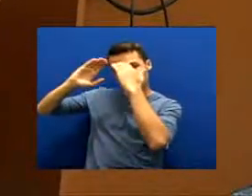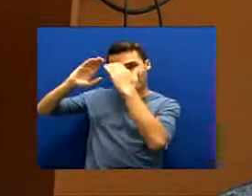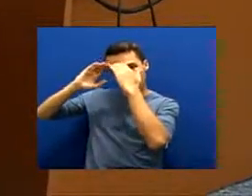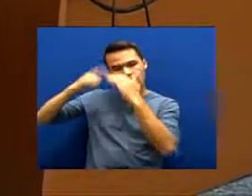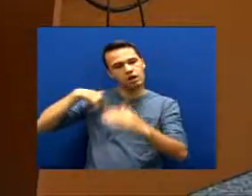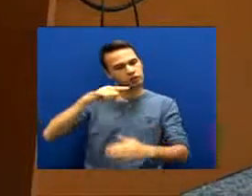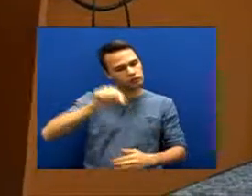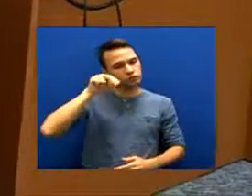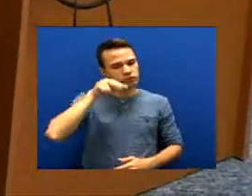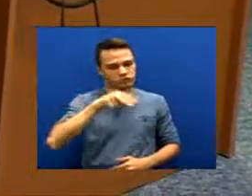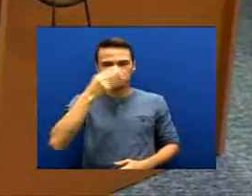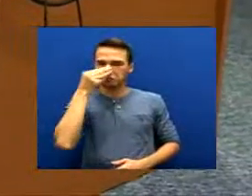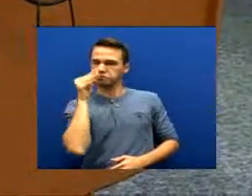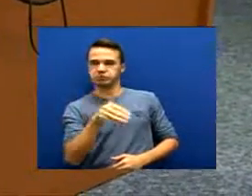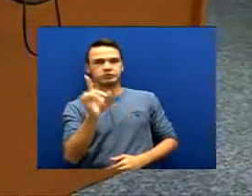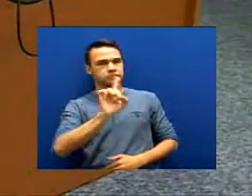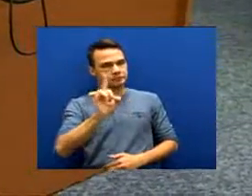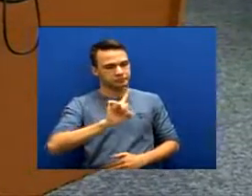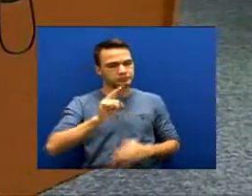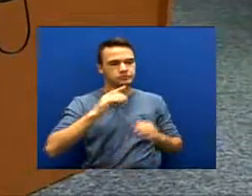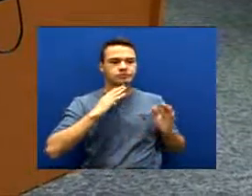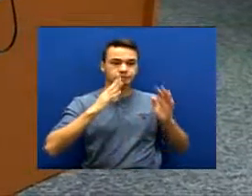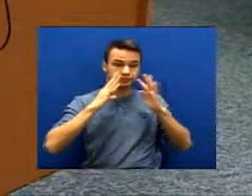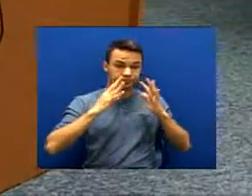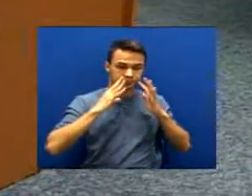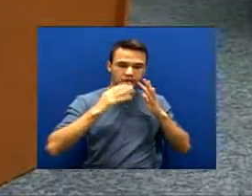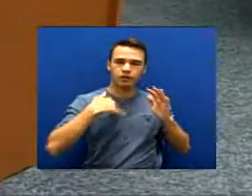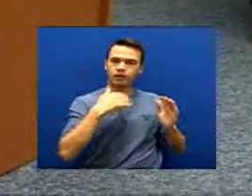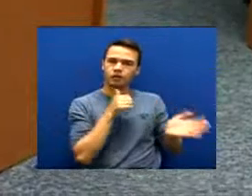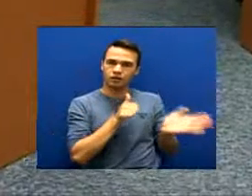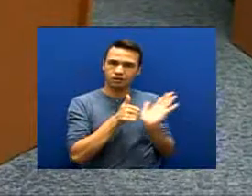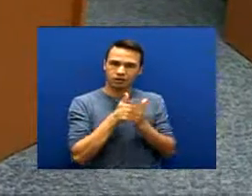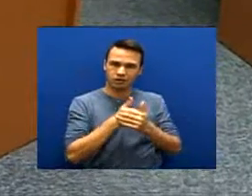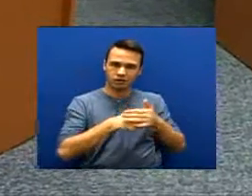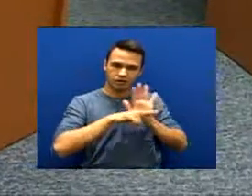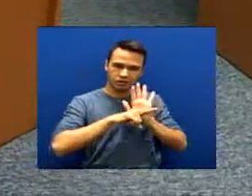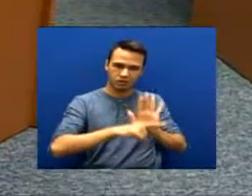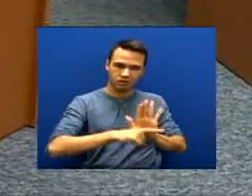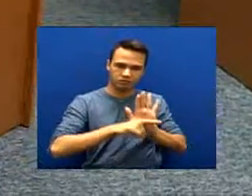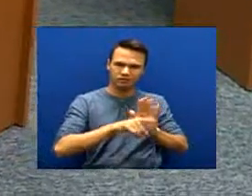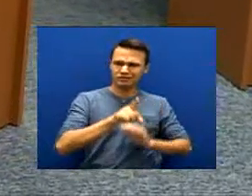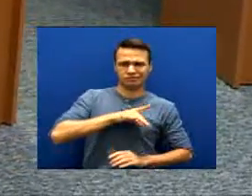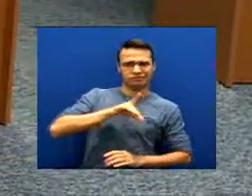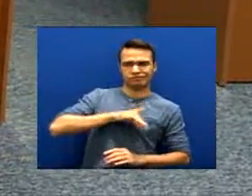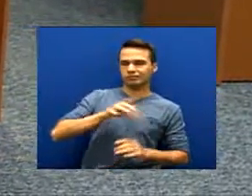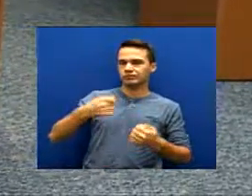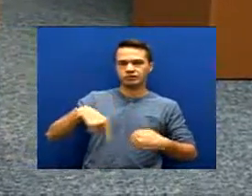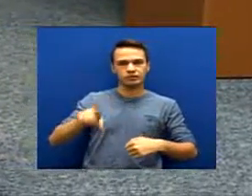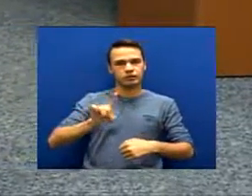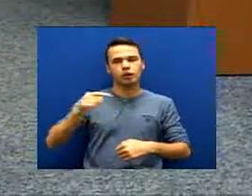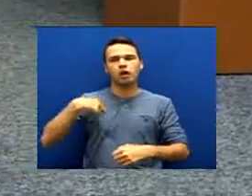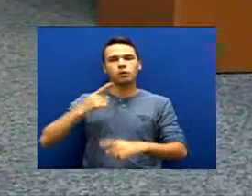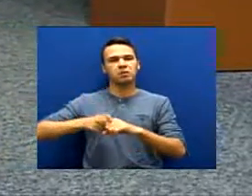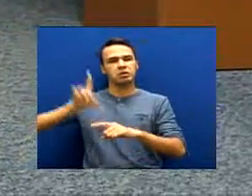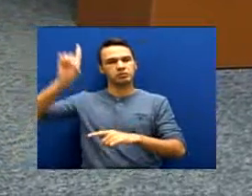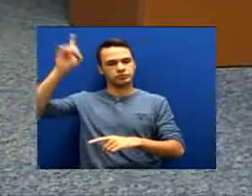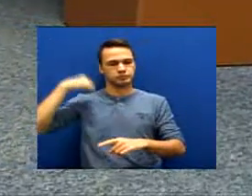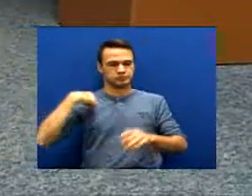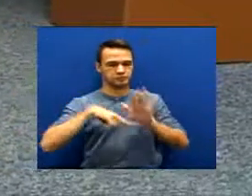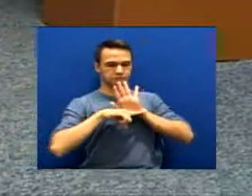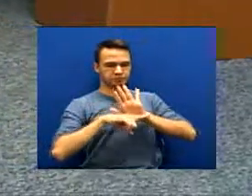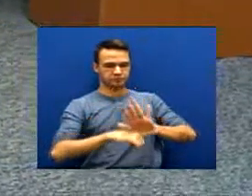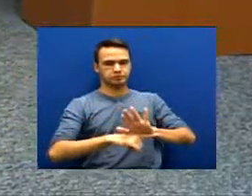verso 24, ele se expressa da mesma forma: na mesma noite lhe apareceu o Senhor e lhe disse: eu sou o Deus de